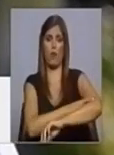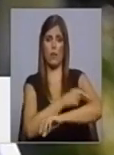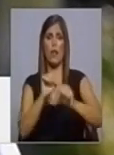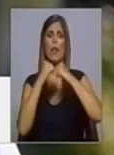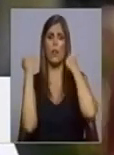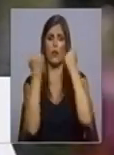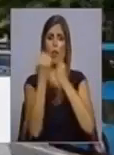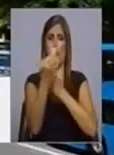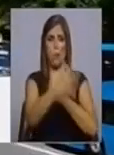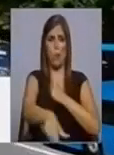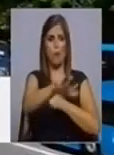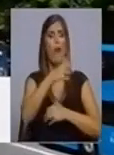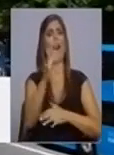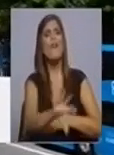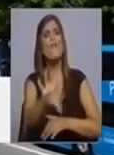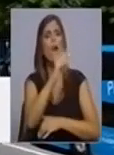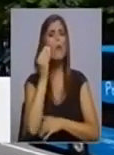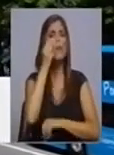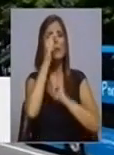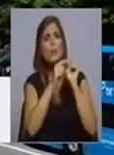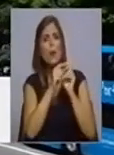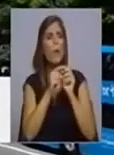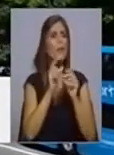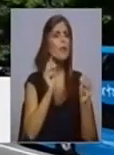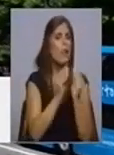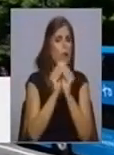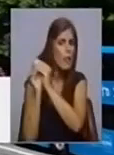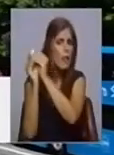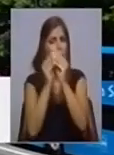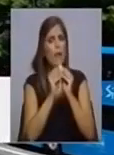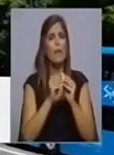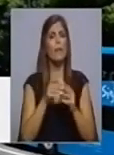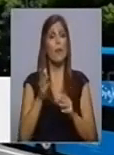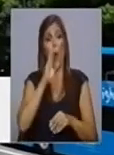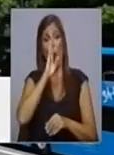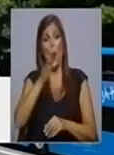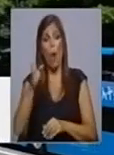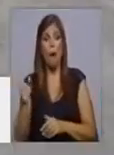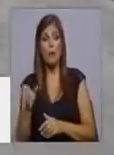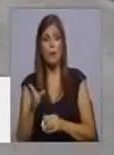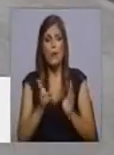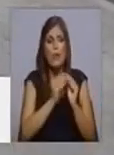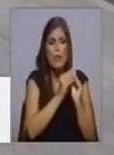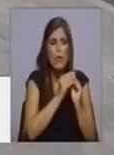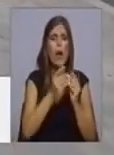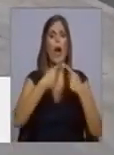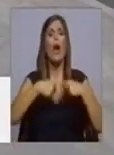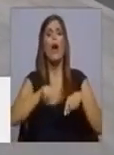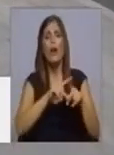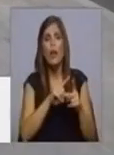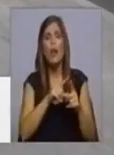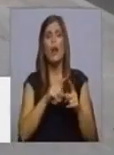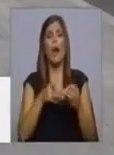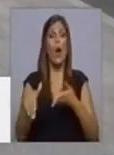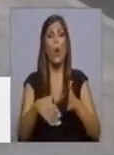forma irrequieta como as pessoas se encontravam. O hábito das tertúlias esteve muito no início do Sinédrio. Na Rua das Flores havia grandes livrarias onde as